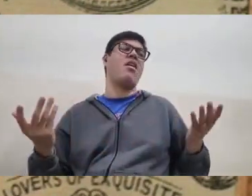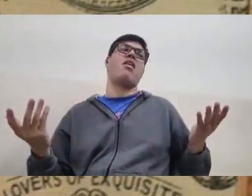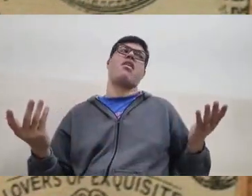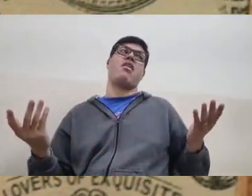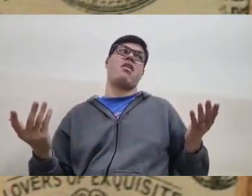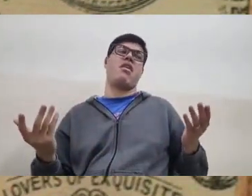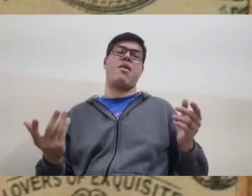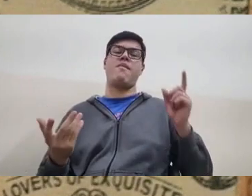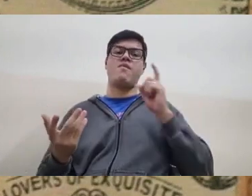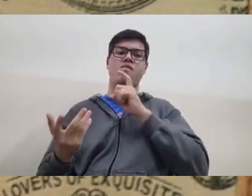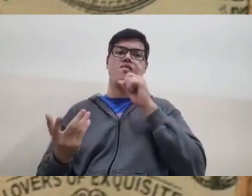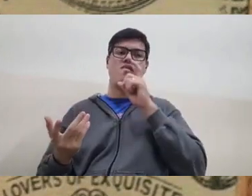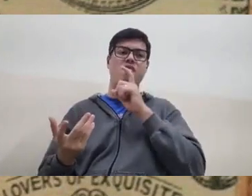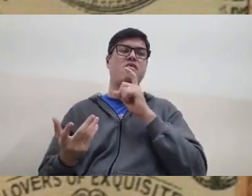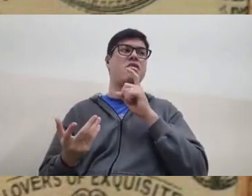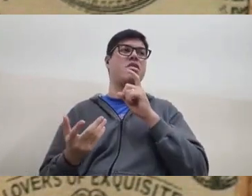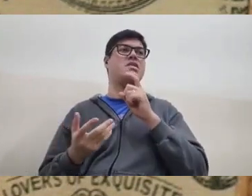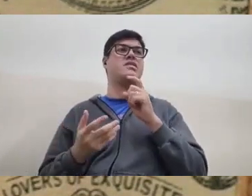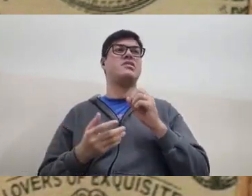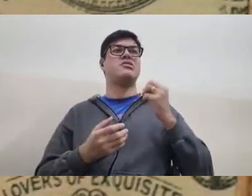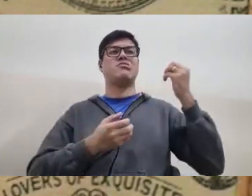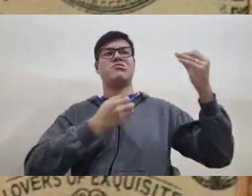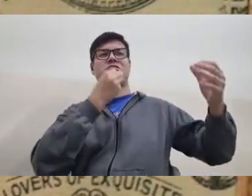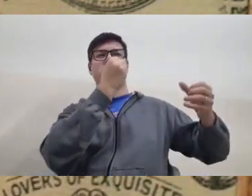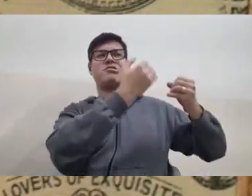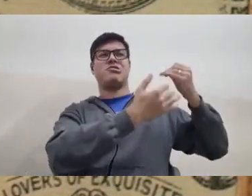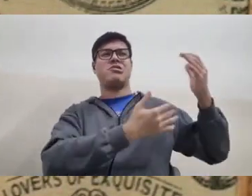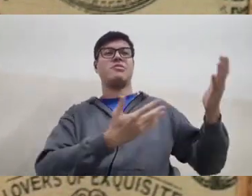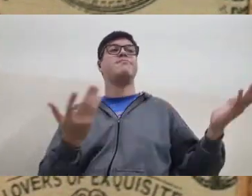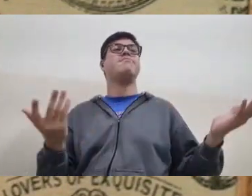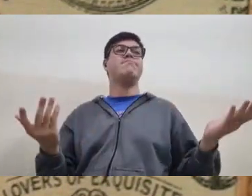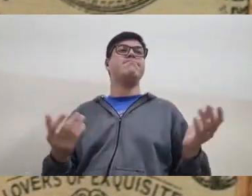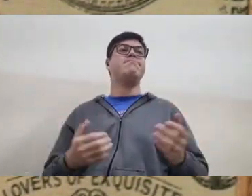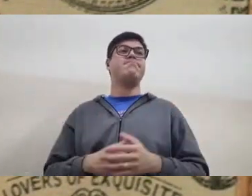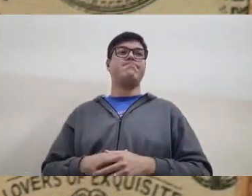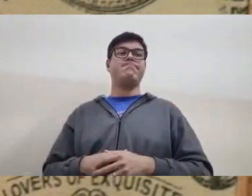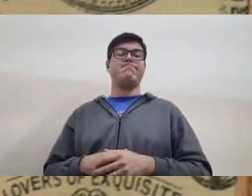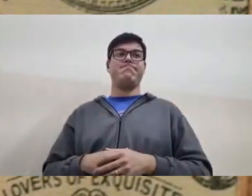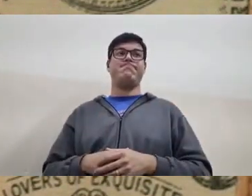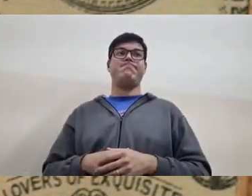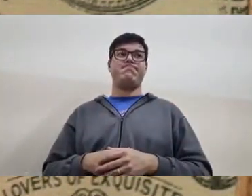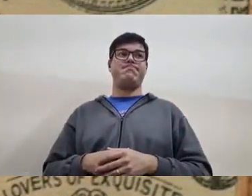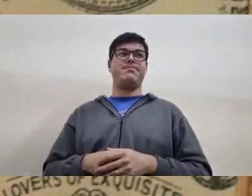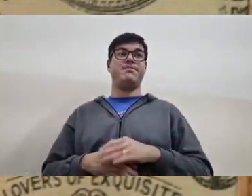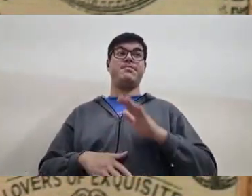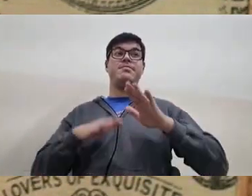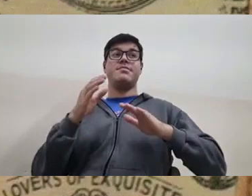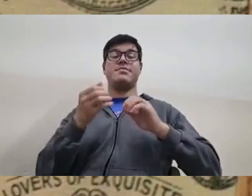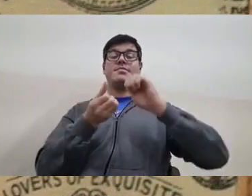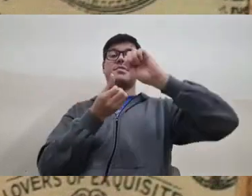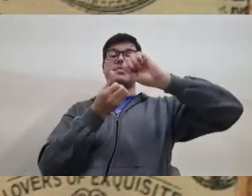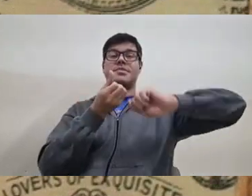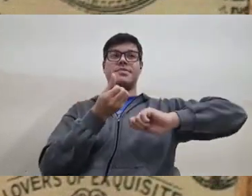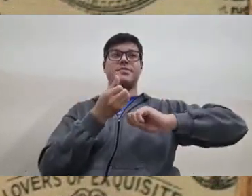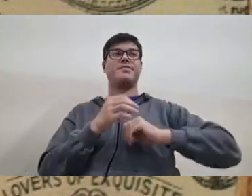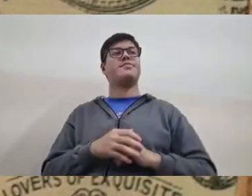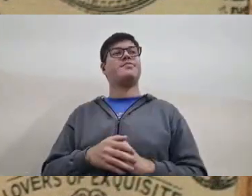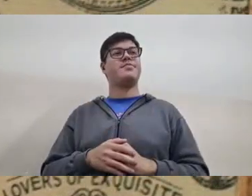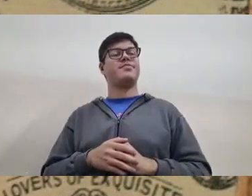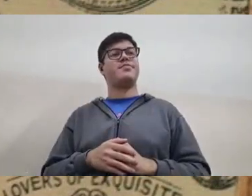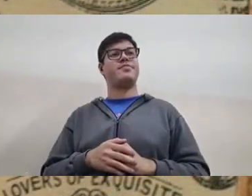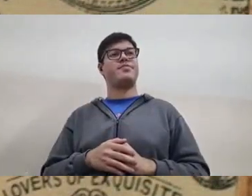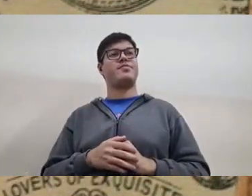se arrumar eu faço aquele preço faz já para mim se você não conseguir seis meses de idade